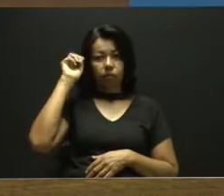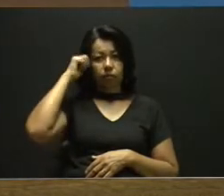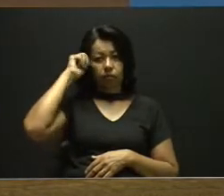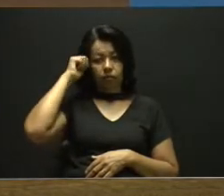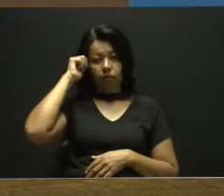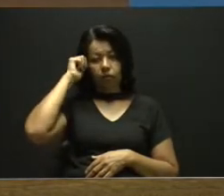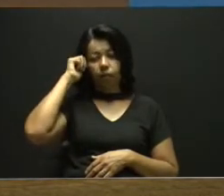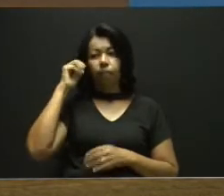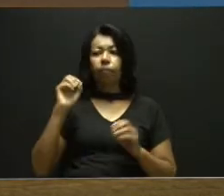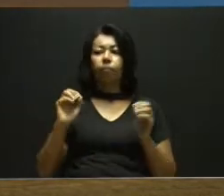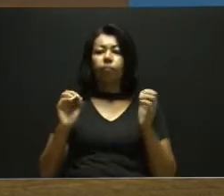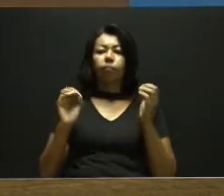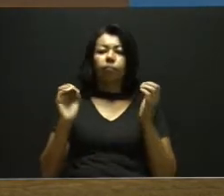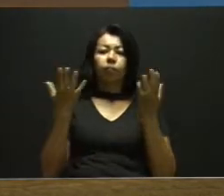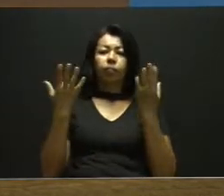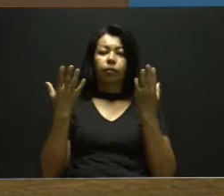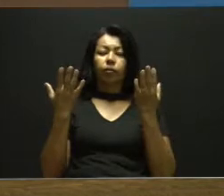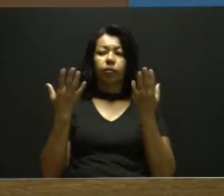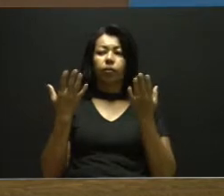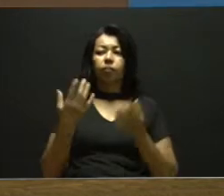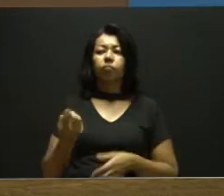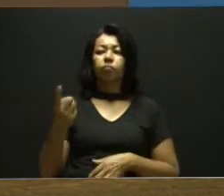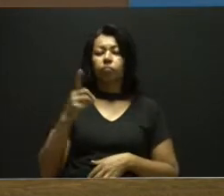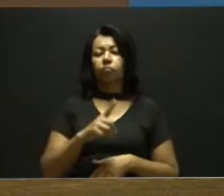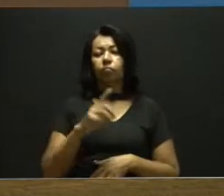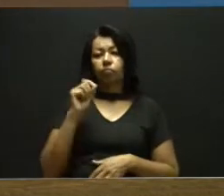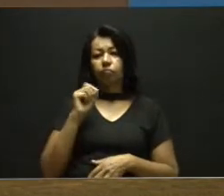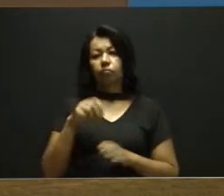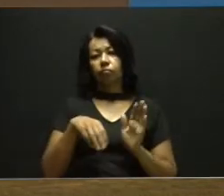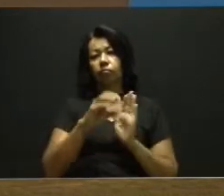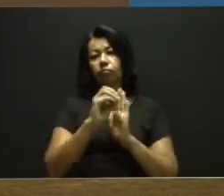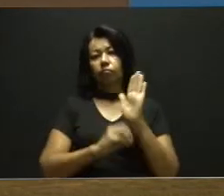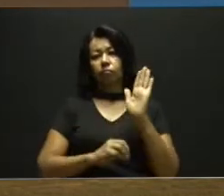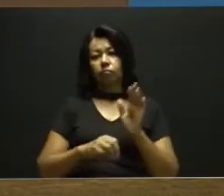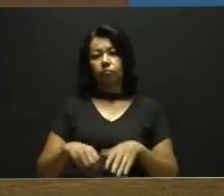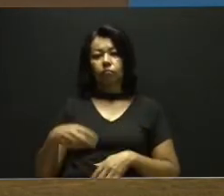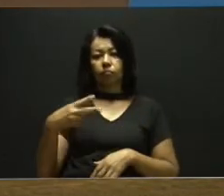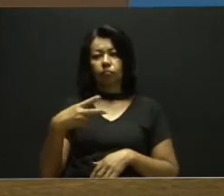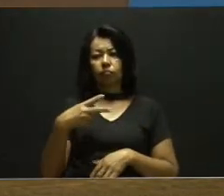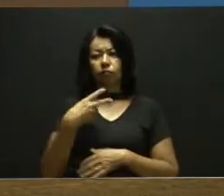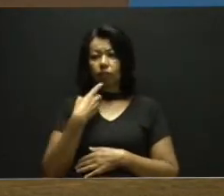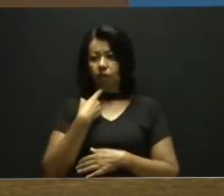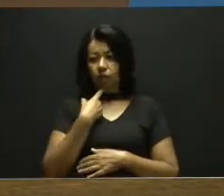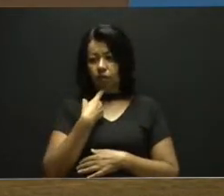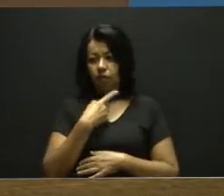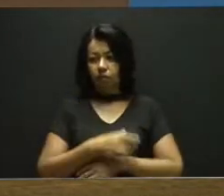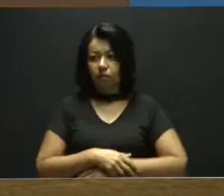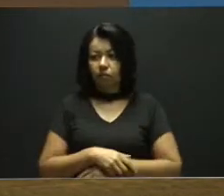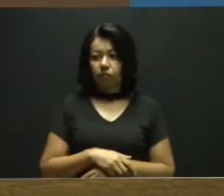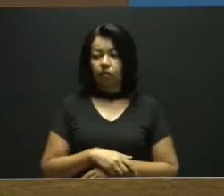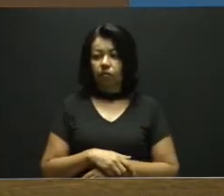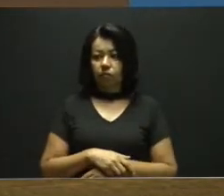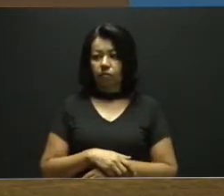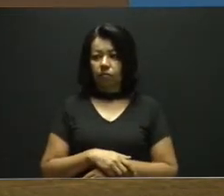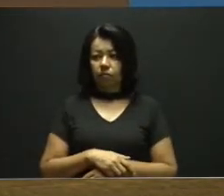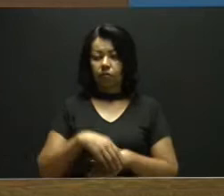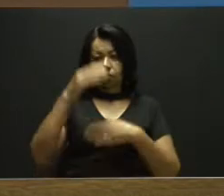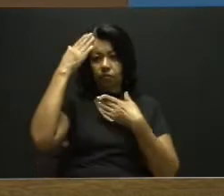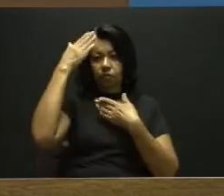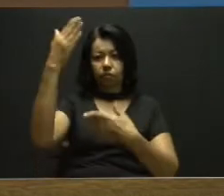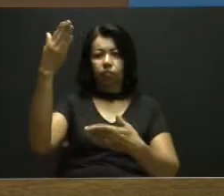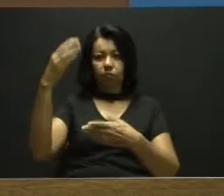comemorando oficialmente em 20 de novembro agradeço imensamente